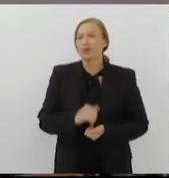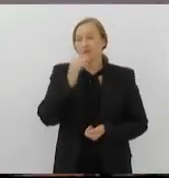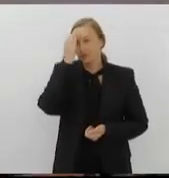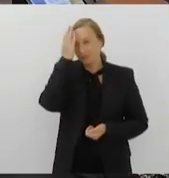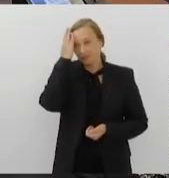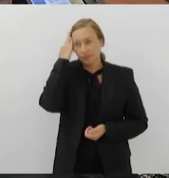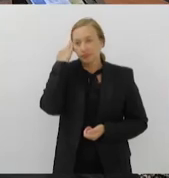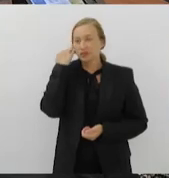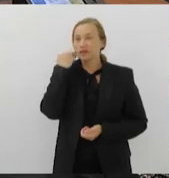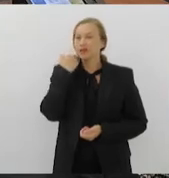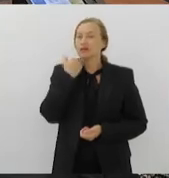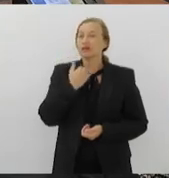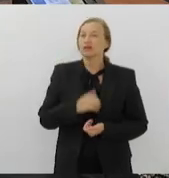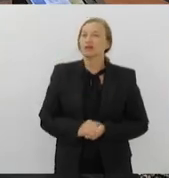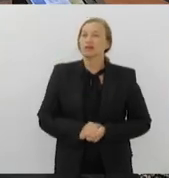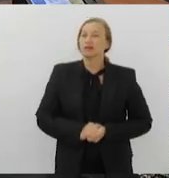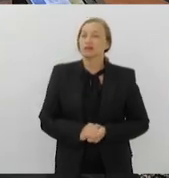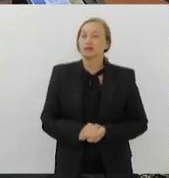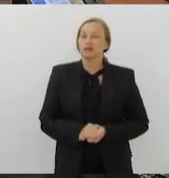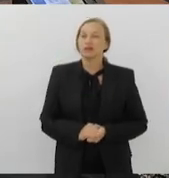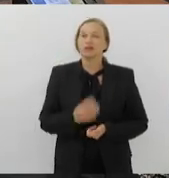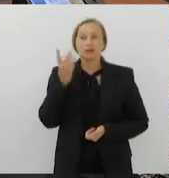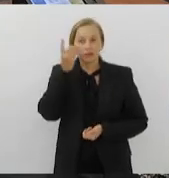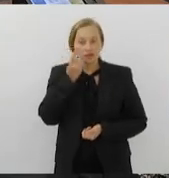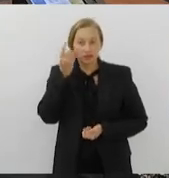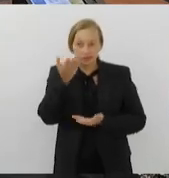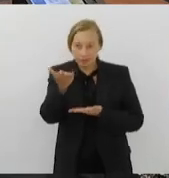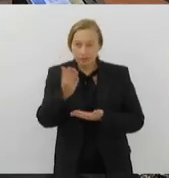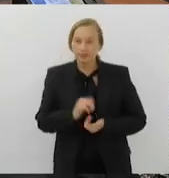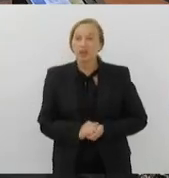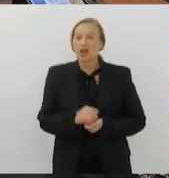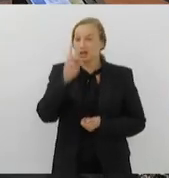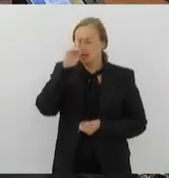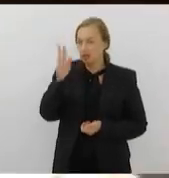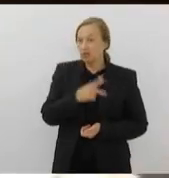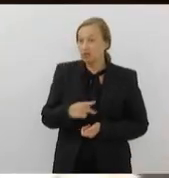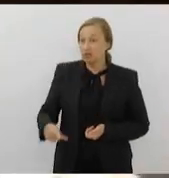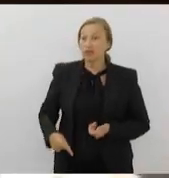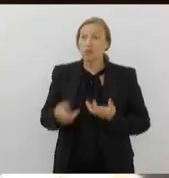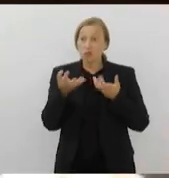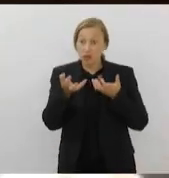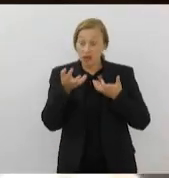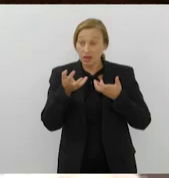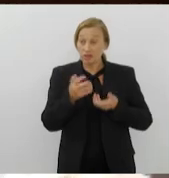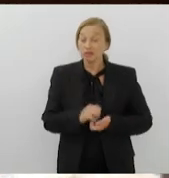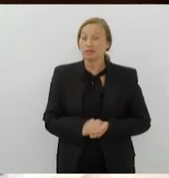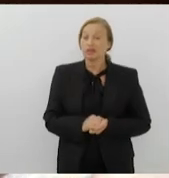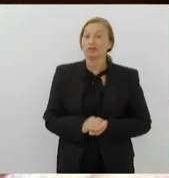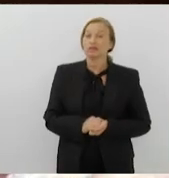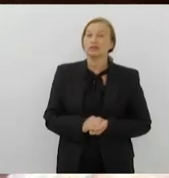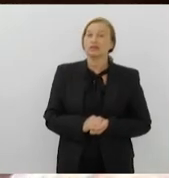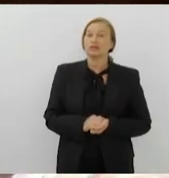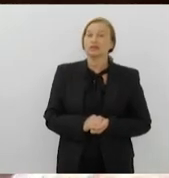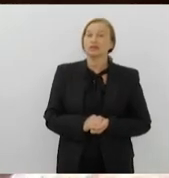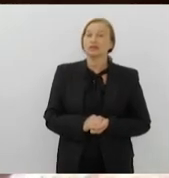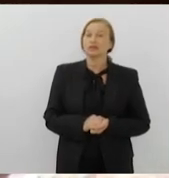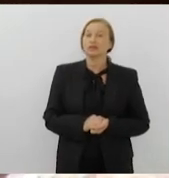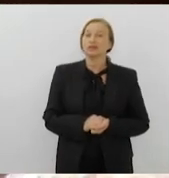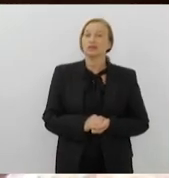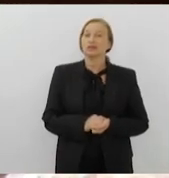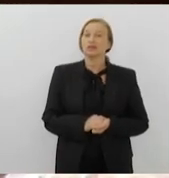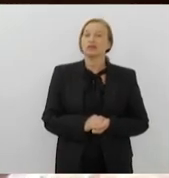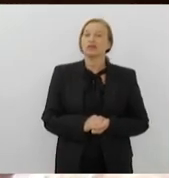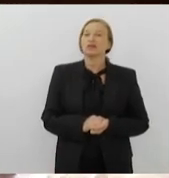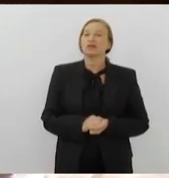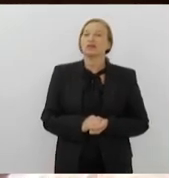Chico. MCD1. Deputado, por favor. Senhor presidente, eu quero fazer das palavras do senhor as minhas